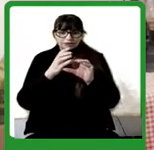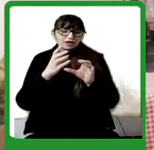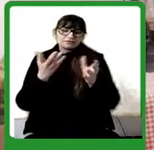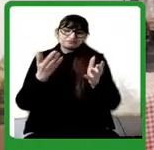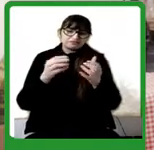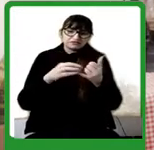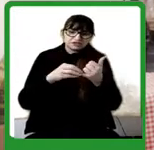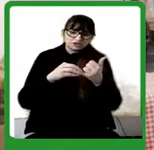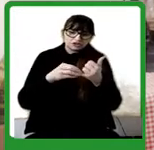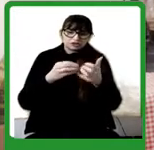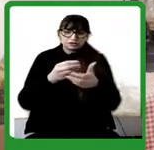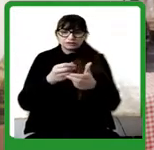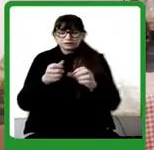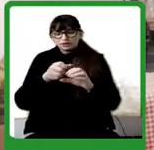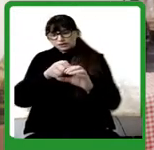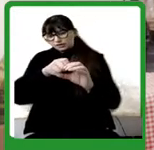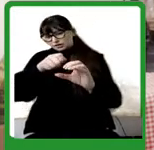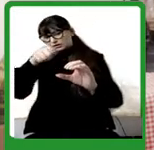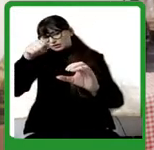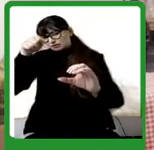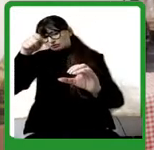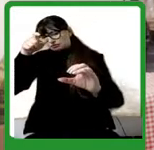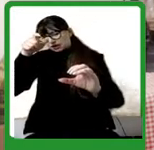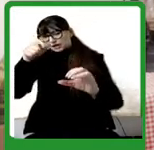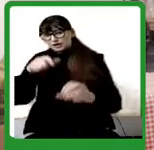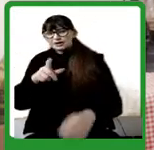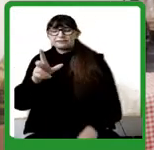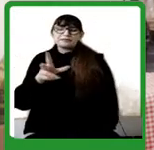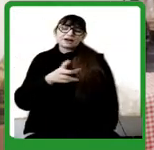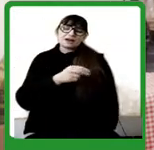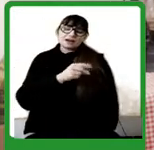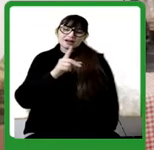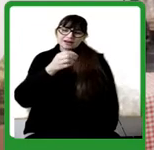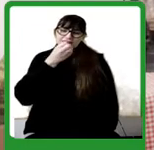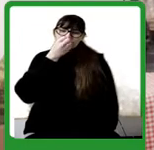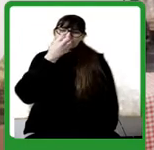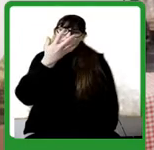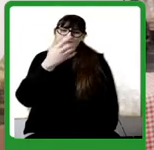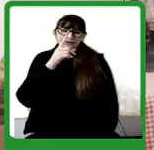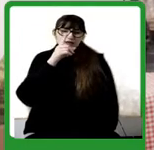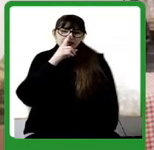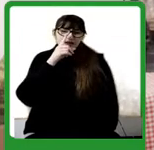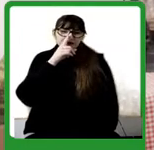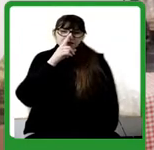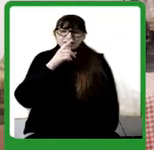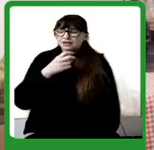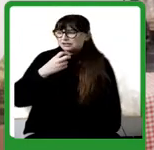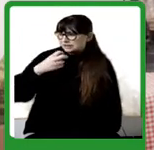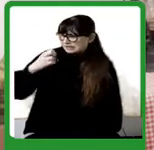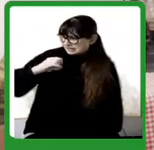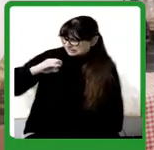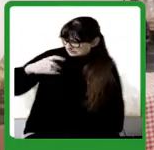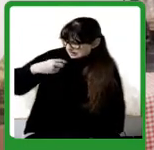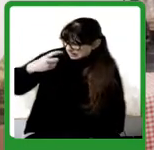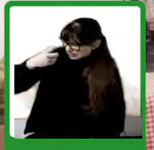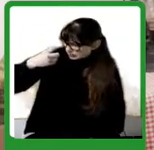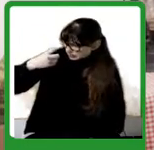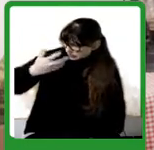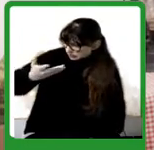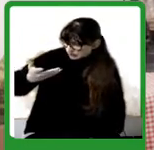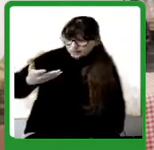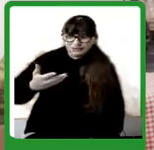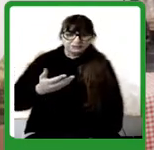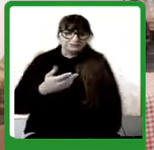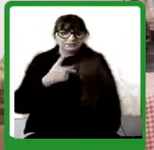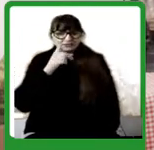semente dentro e ó, pá, nos outros. Não, era massa, né? É. Meu, e a mãe só gritava, você pega numa vista! Tudo, amanhã